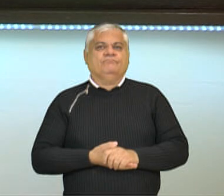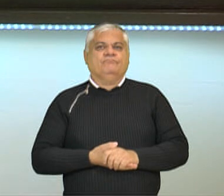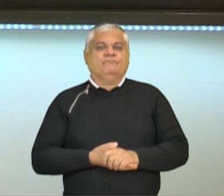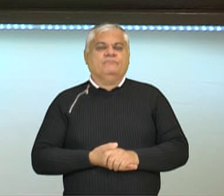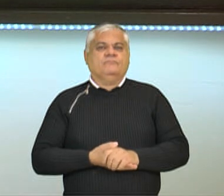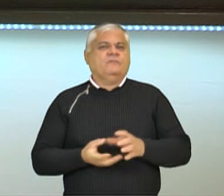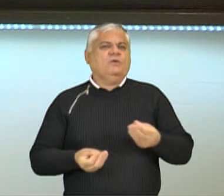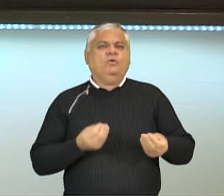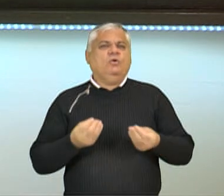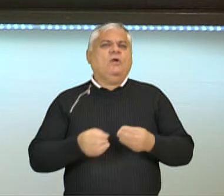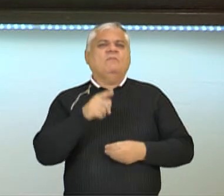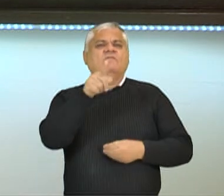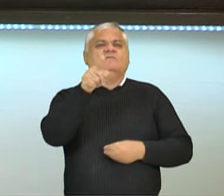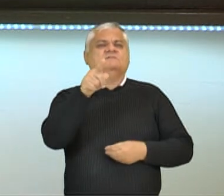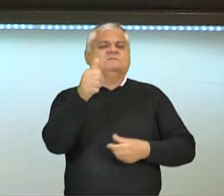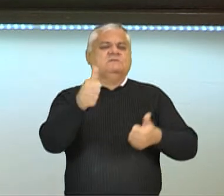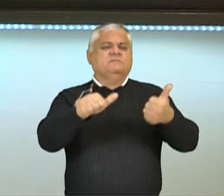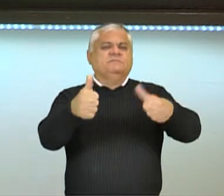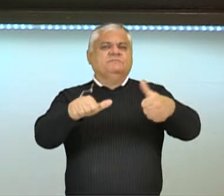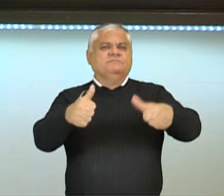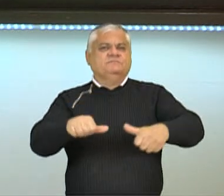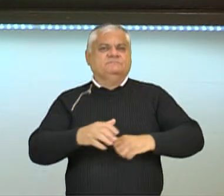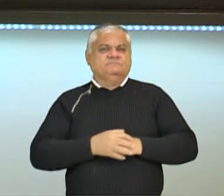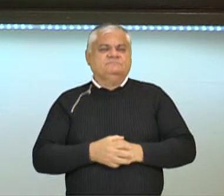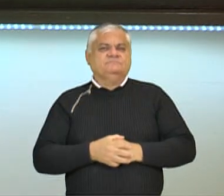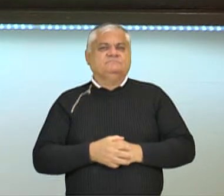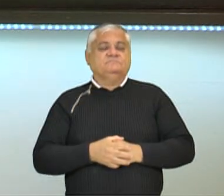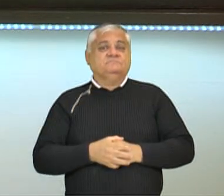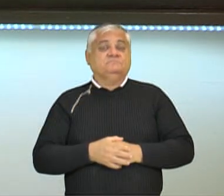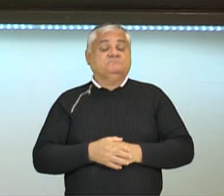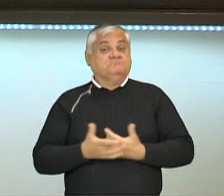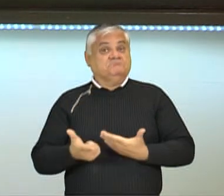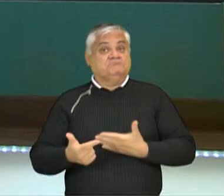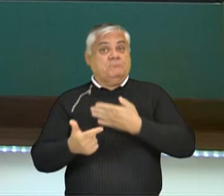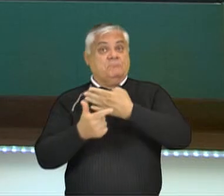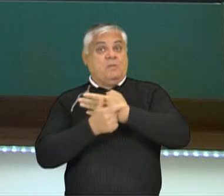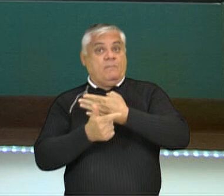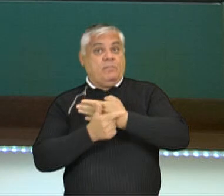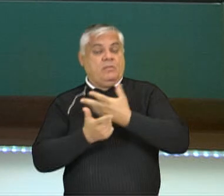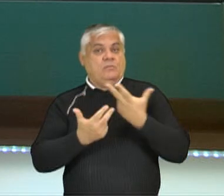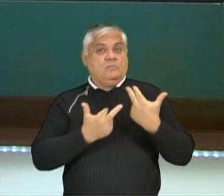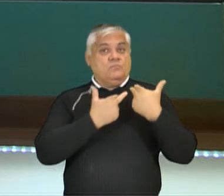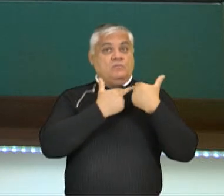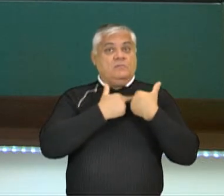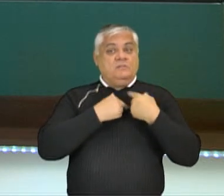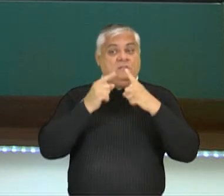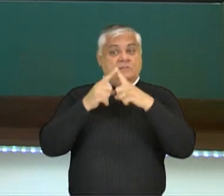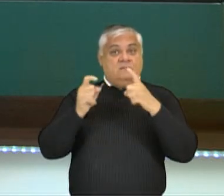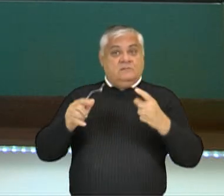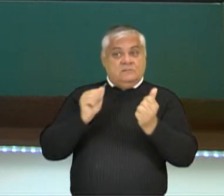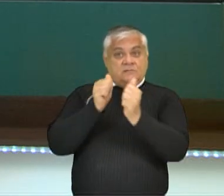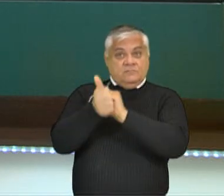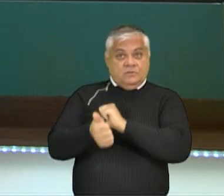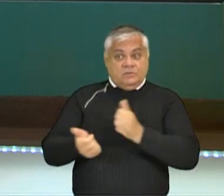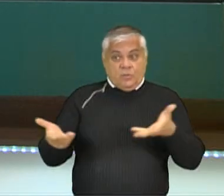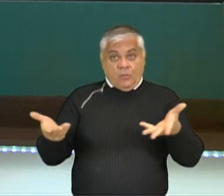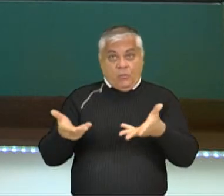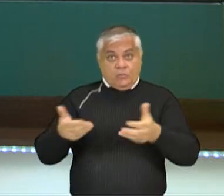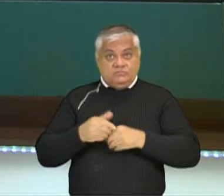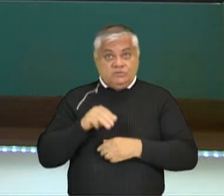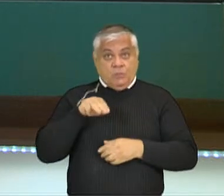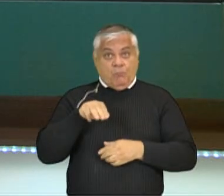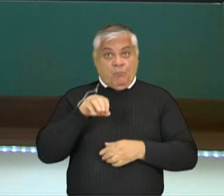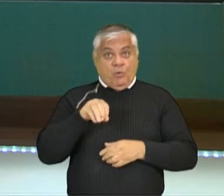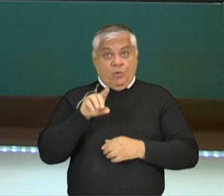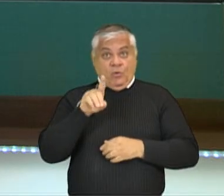E como vocês avaliam, então, o papel e o impacto da ciência no esporte moderno? Vocês acham que tem um